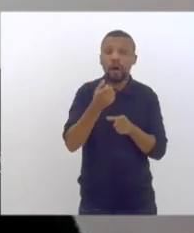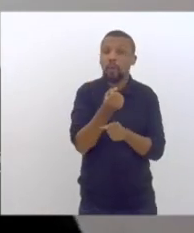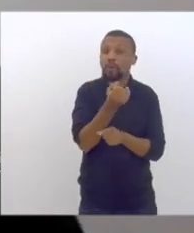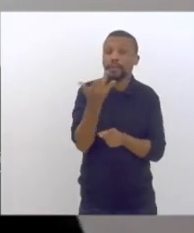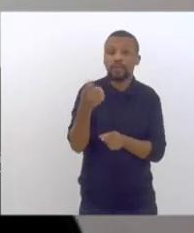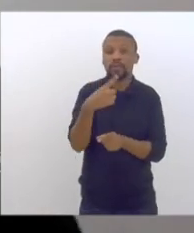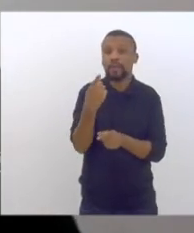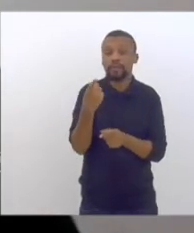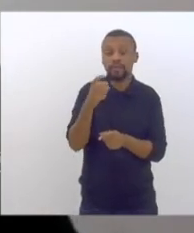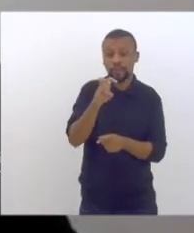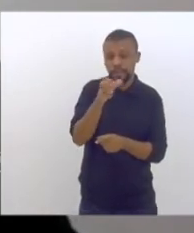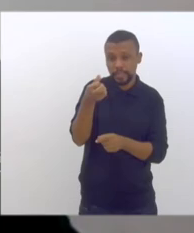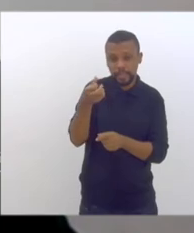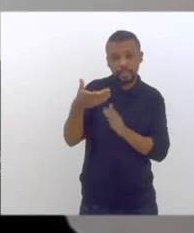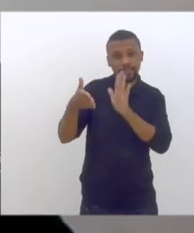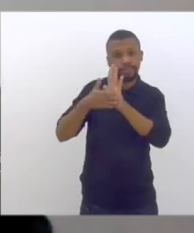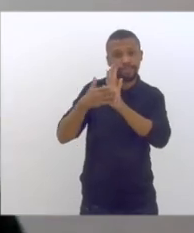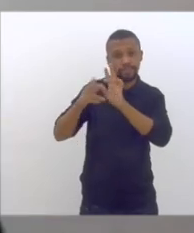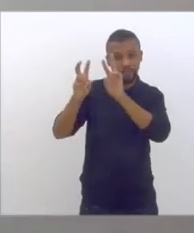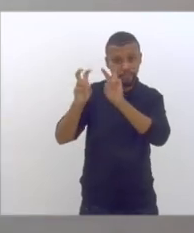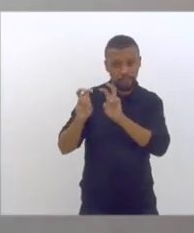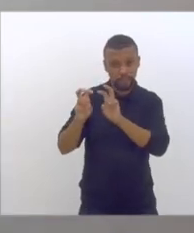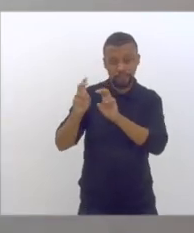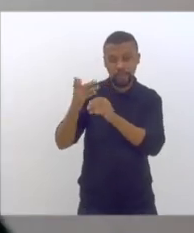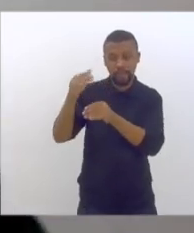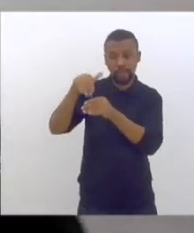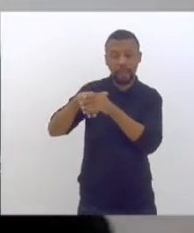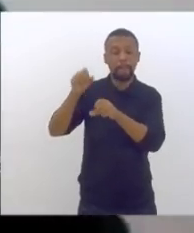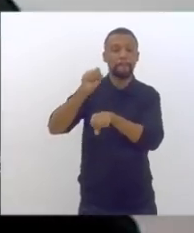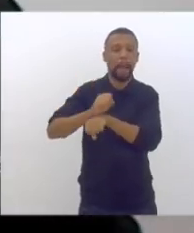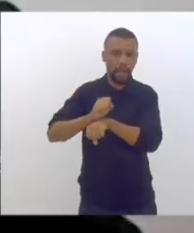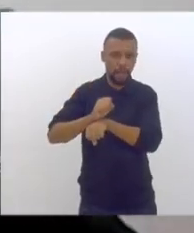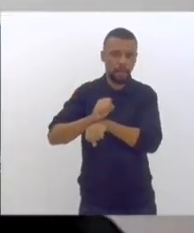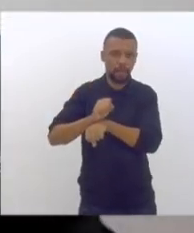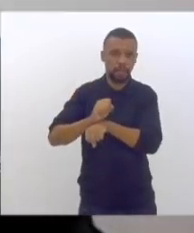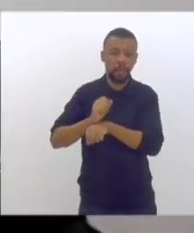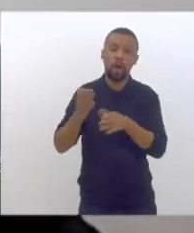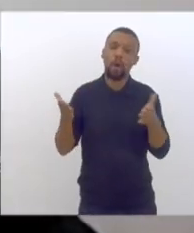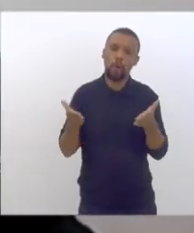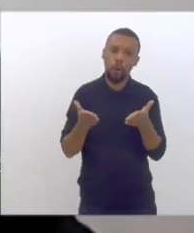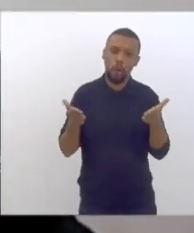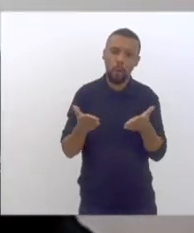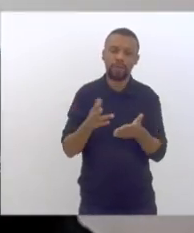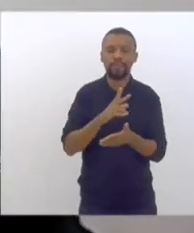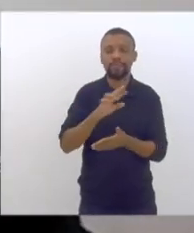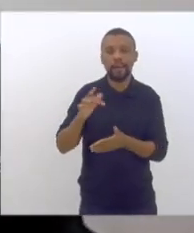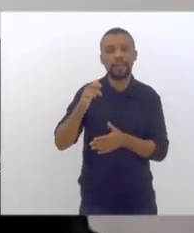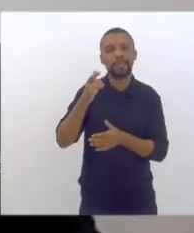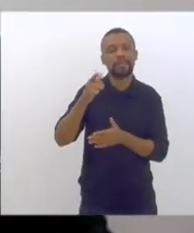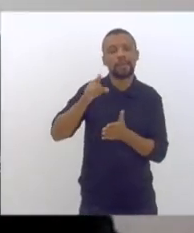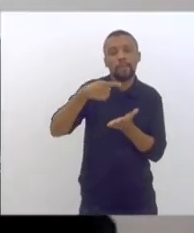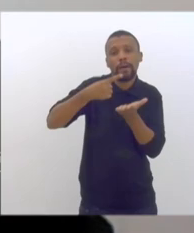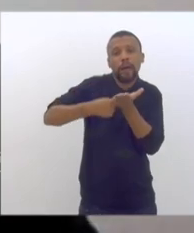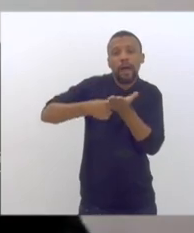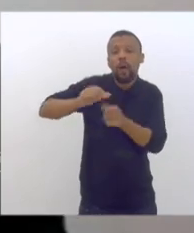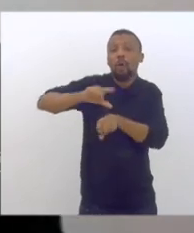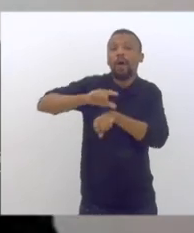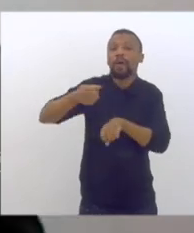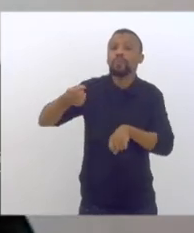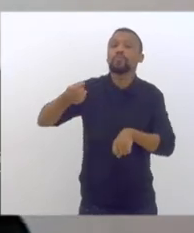a gente vai parar e no 56 da falta no dia de hoje vamos restabelecer o novo